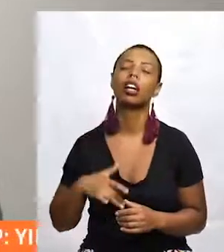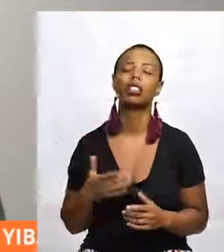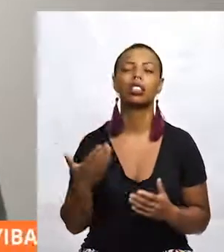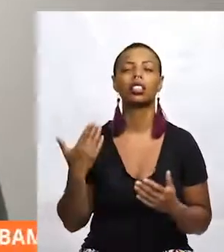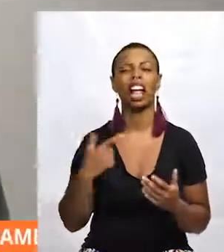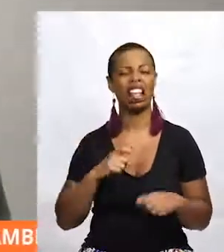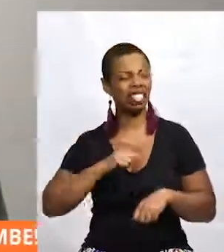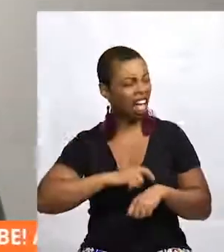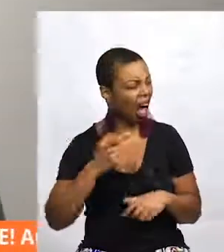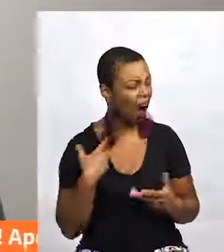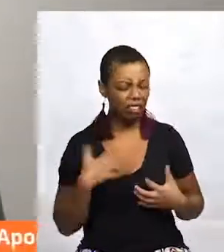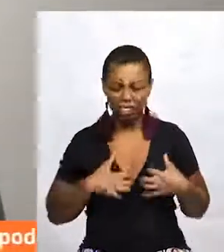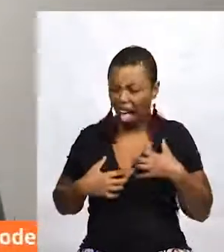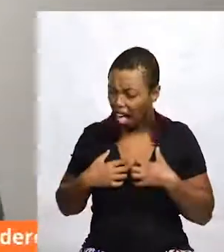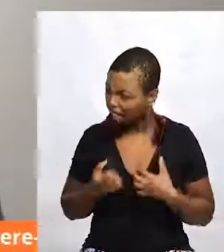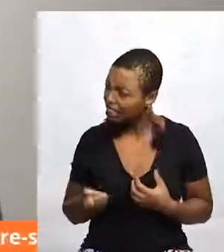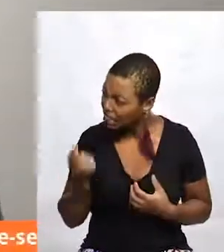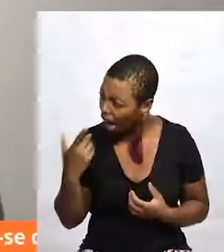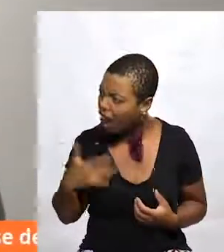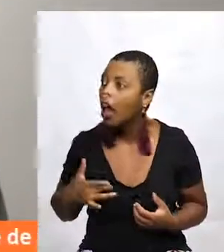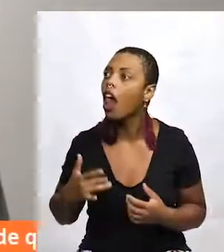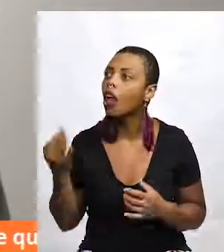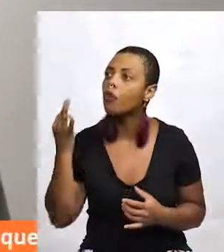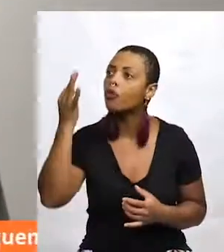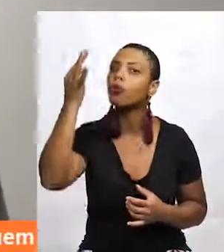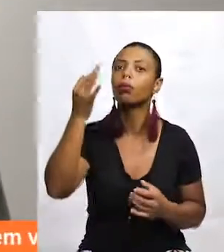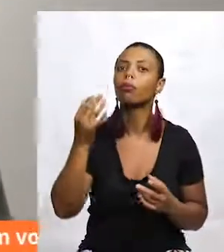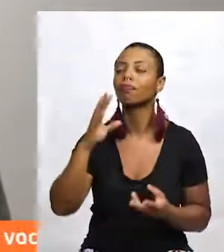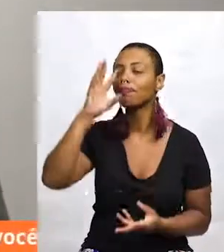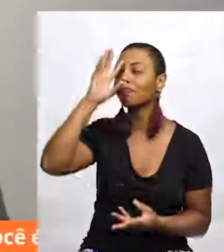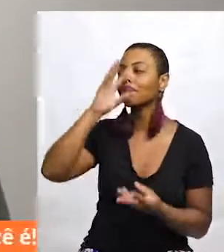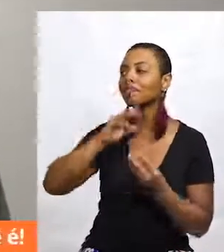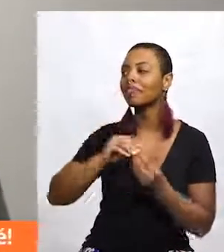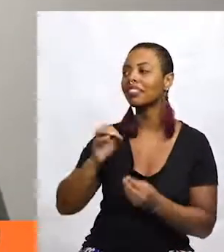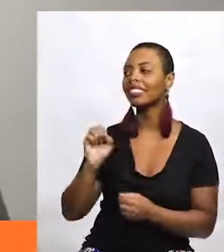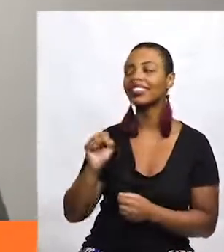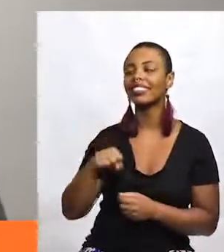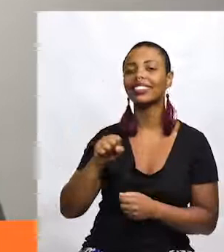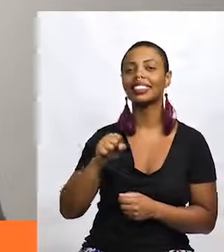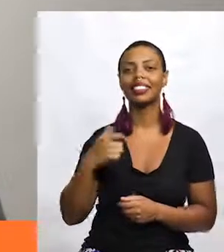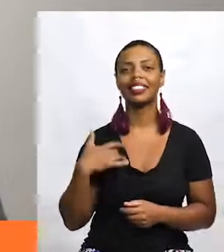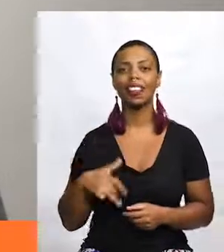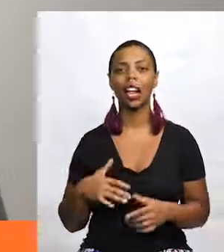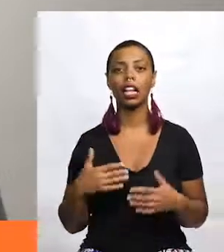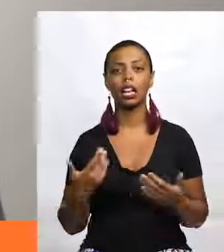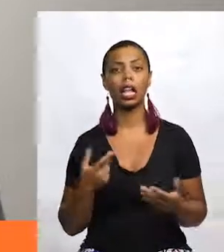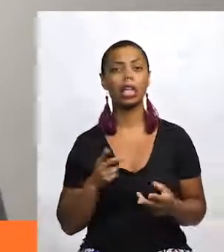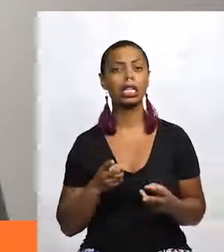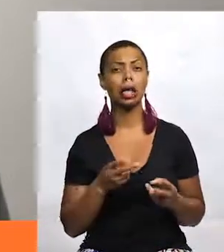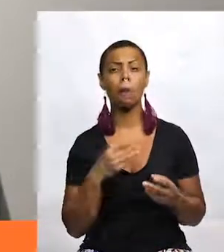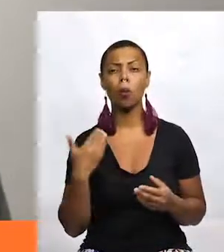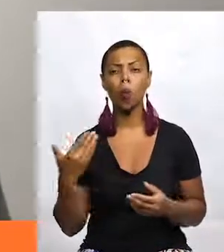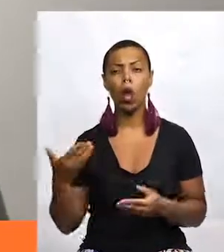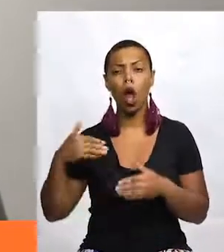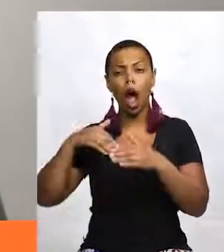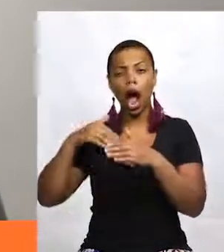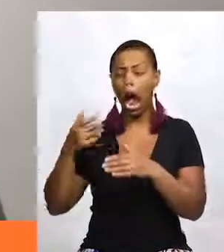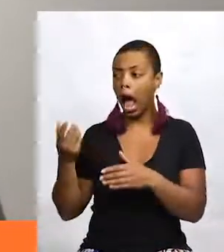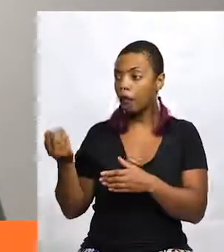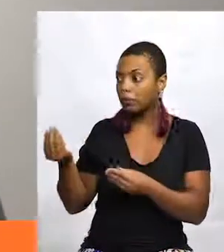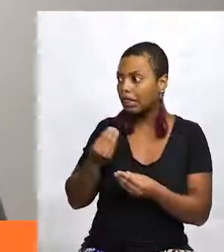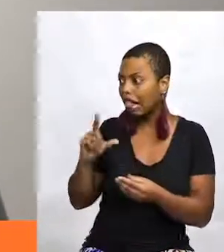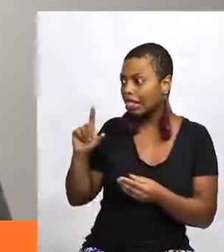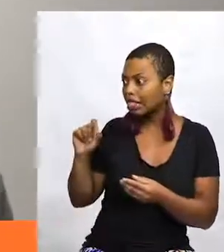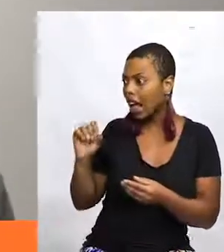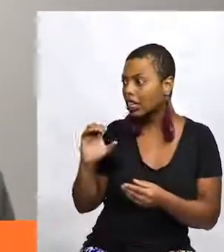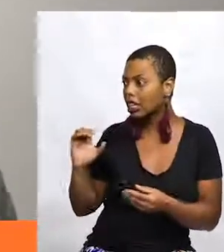fala, ah, será que vale a pena? Mas sempre vale, né? Sempre vale. E eu, todo o dinheiro assim que eu ganhava, 10, 20 centavos eu guardava, porque aí